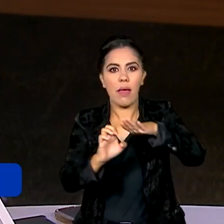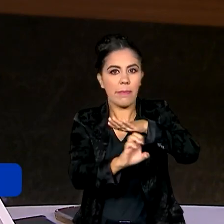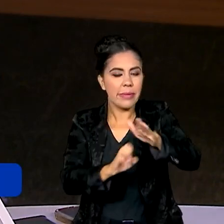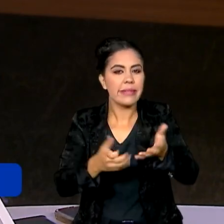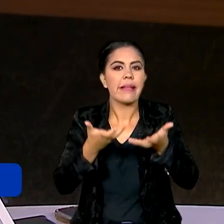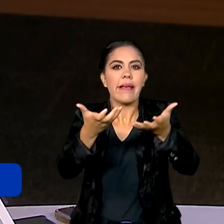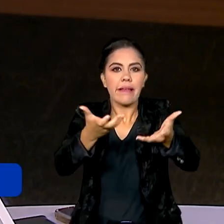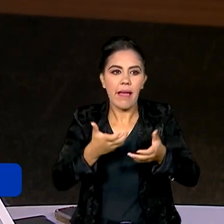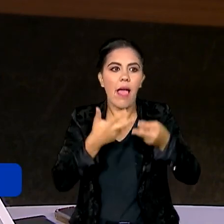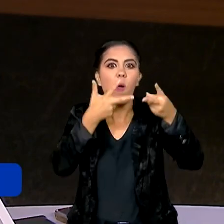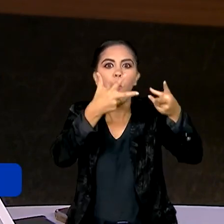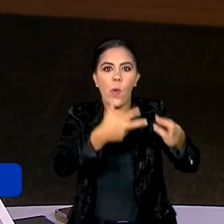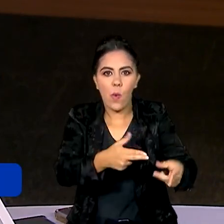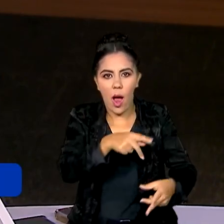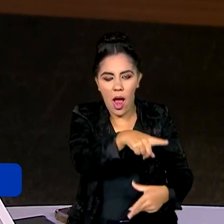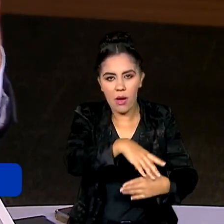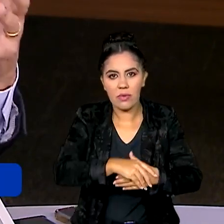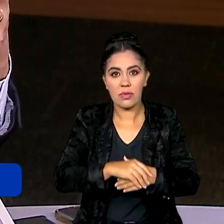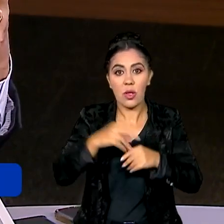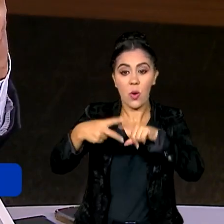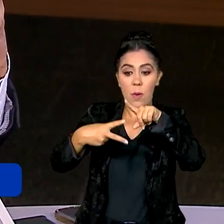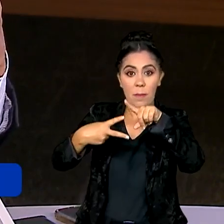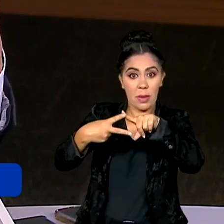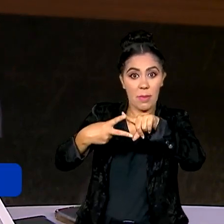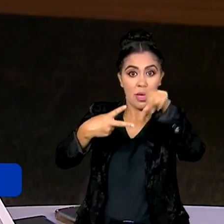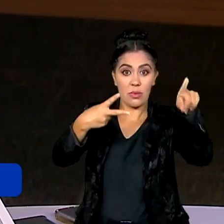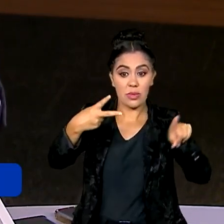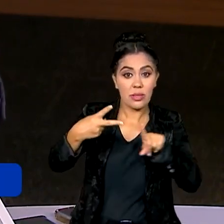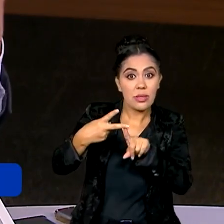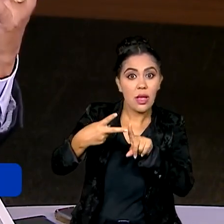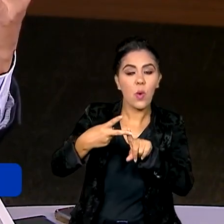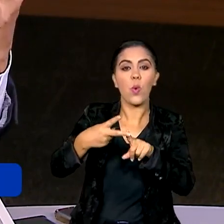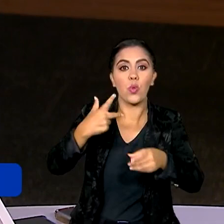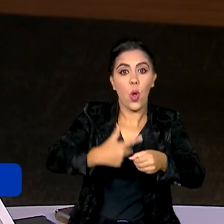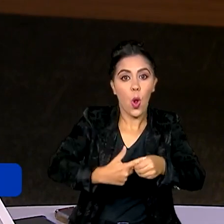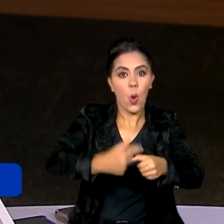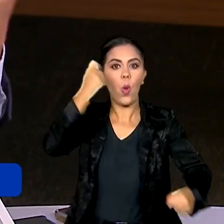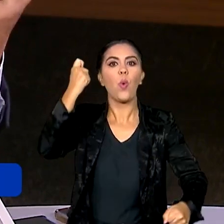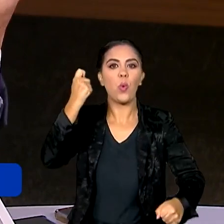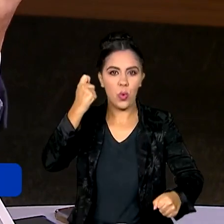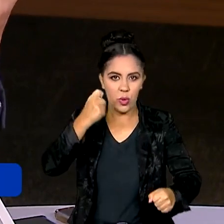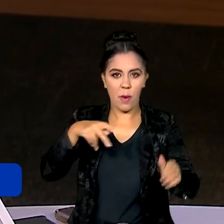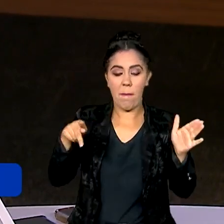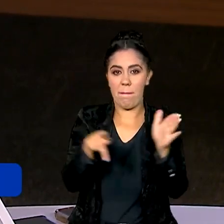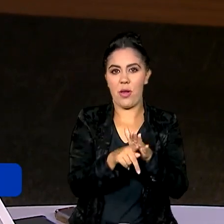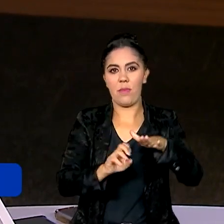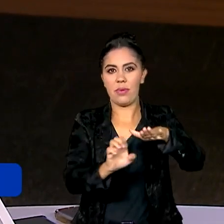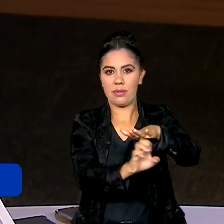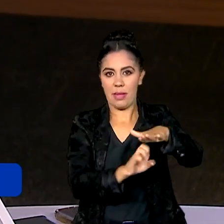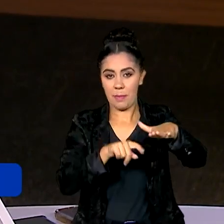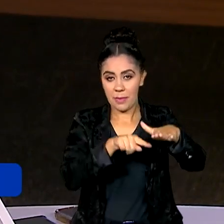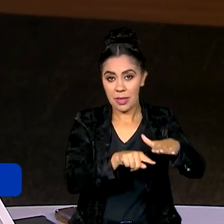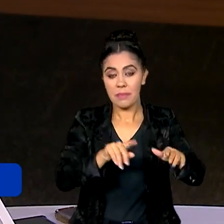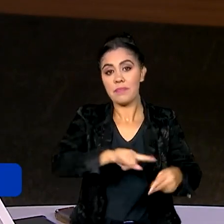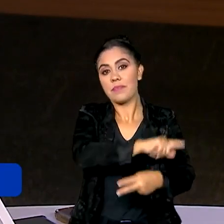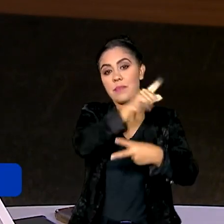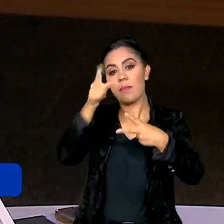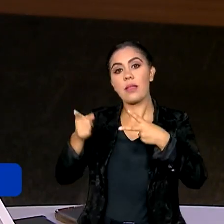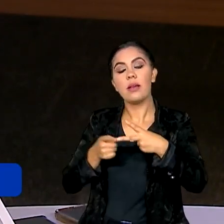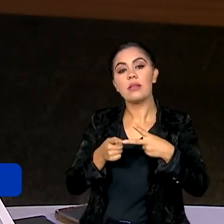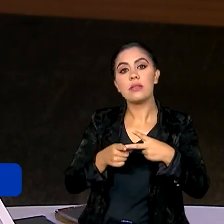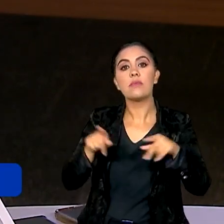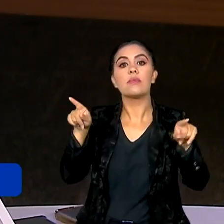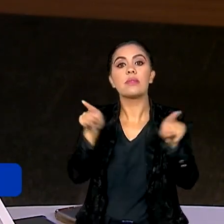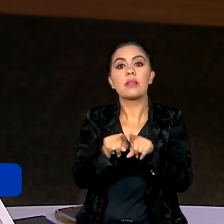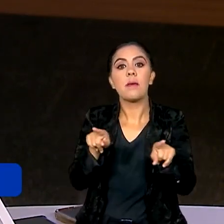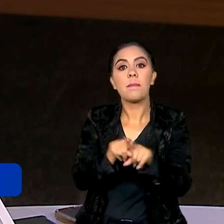crise maravilhosa, né? Você ter o segundo maior lucro da história da empresa, da existência da empresa. O segundo maior pagamento